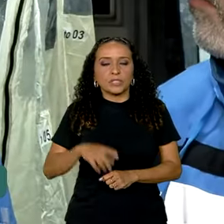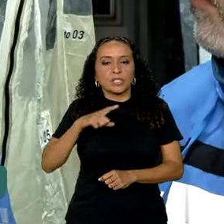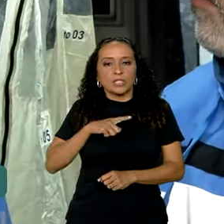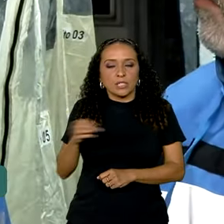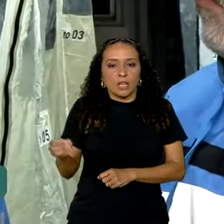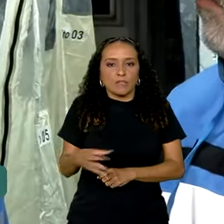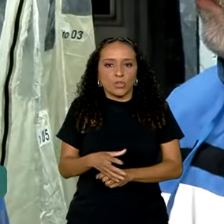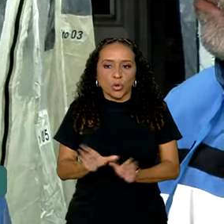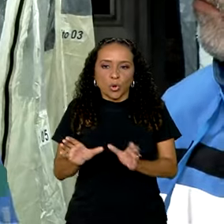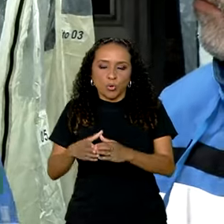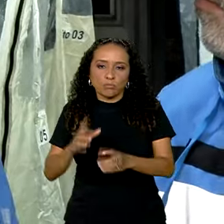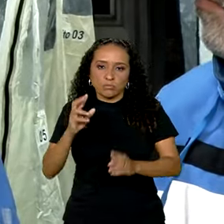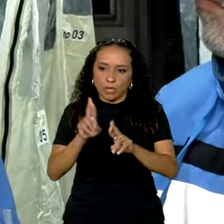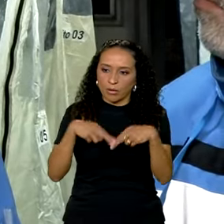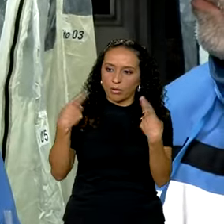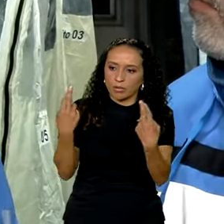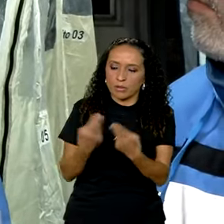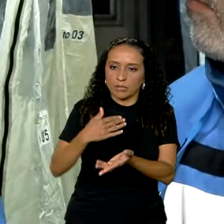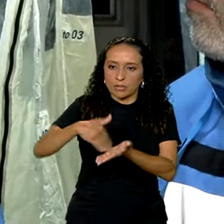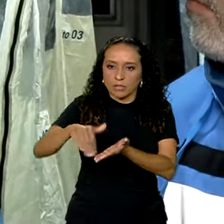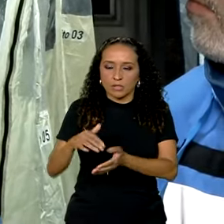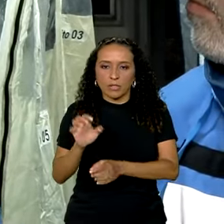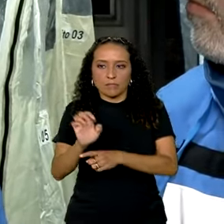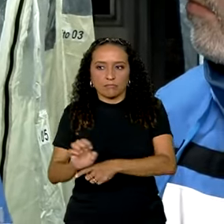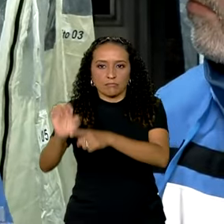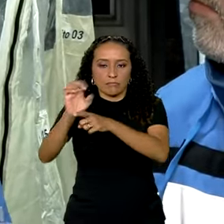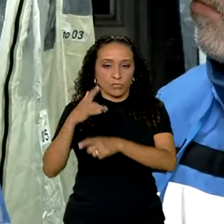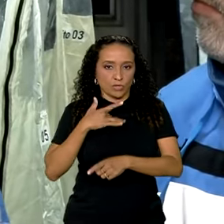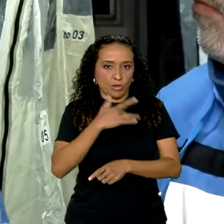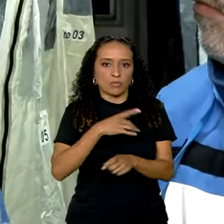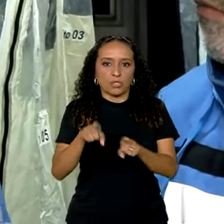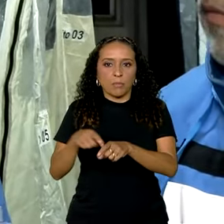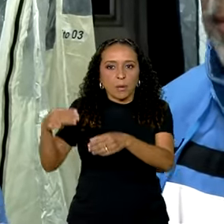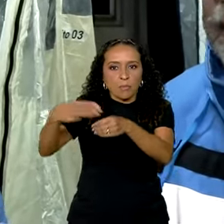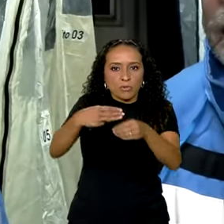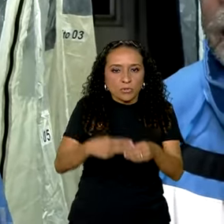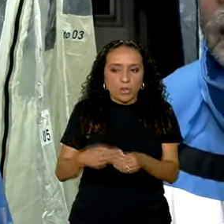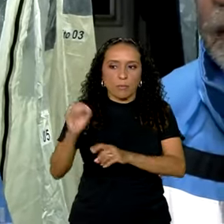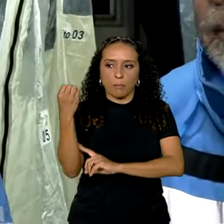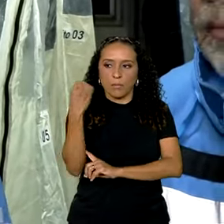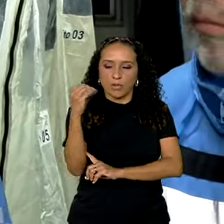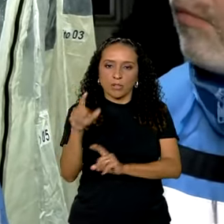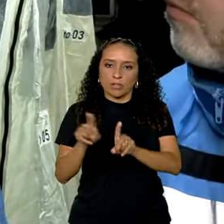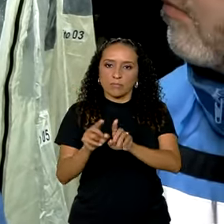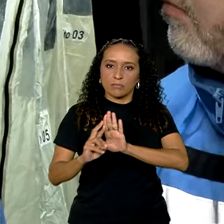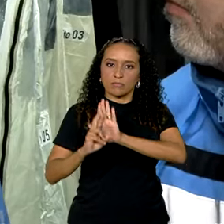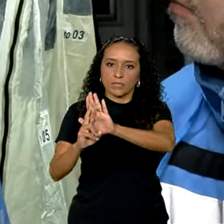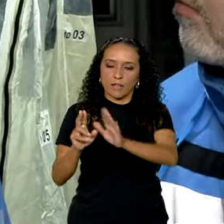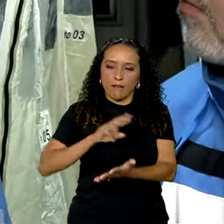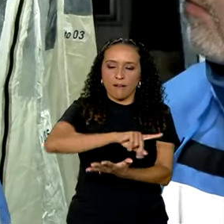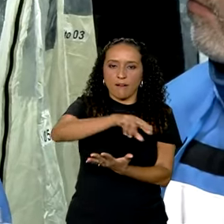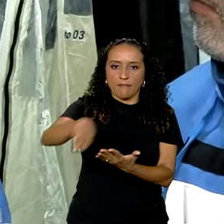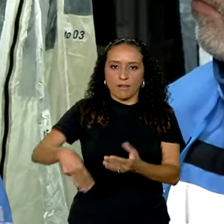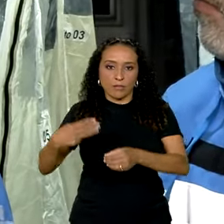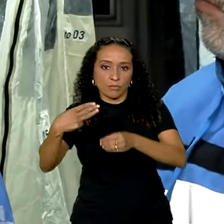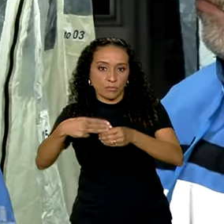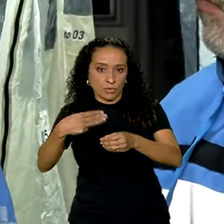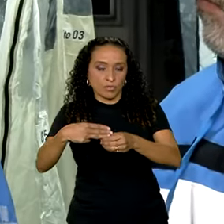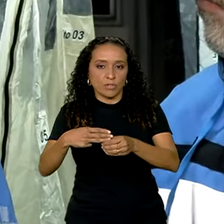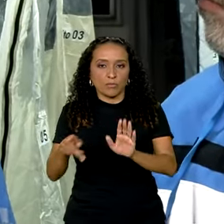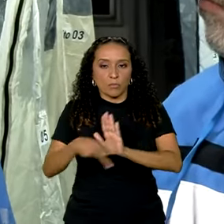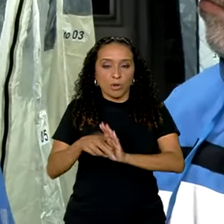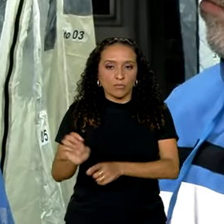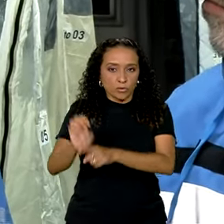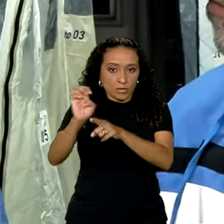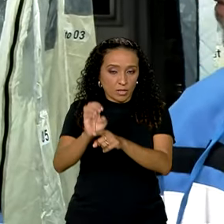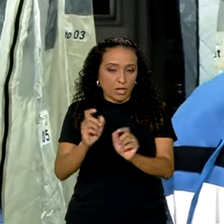nova rodada de reuniões com a Secretaria Estadual de Saúde, com o município de Porto Alegre, com a representação dos vários municípios do